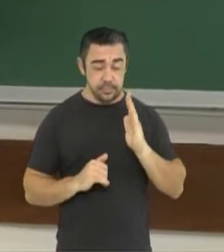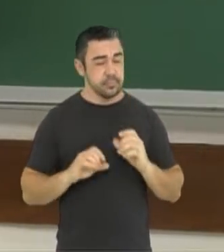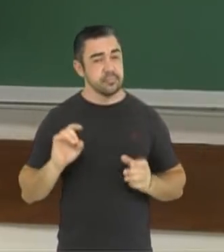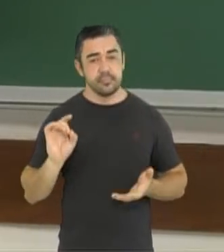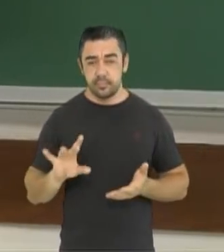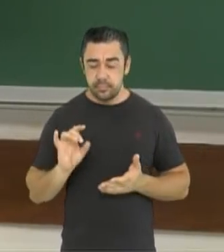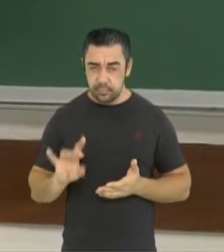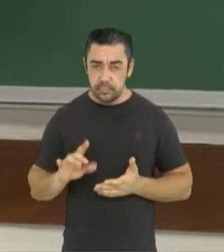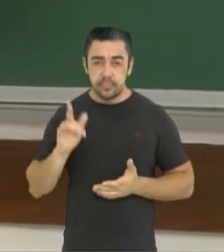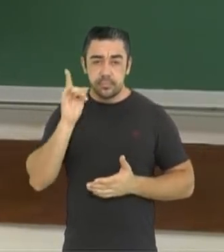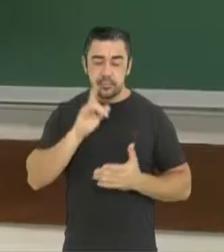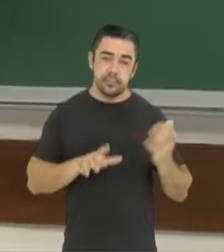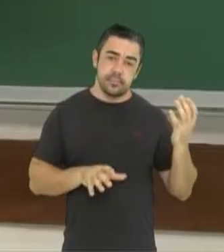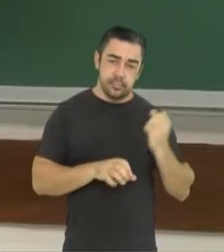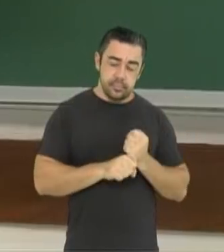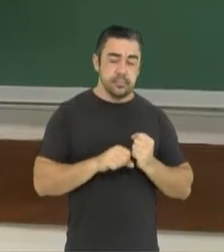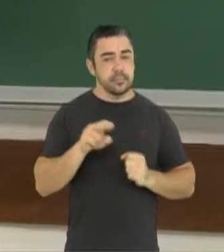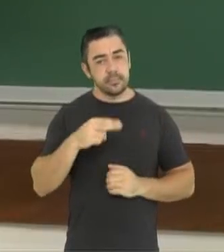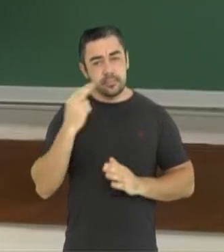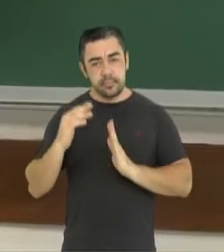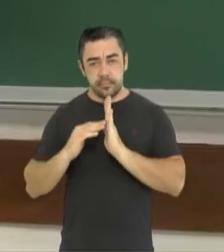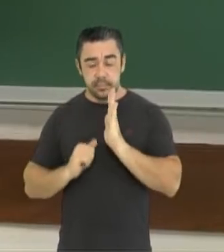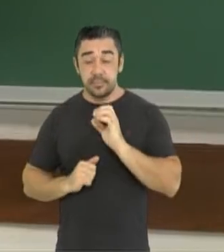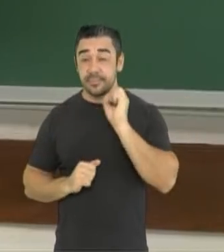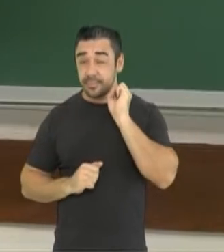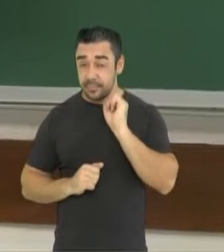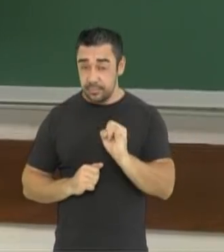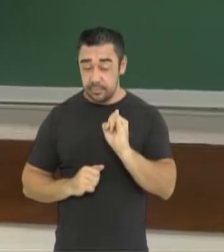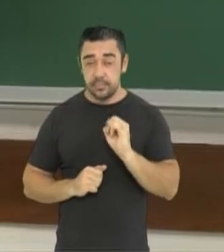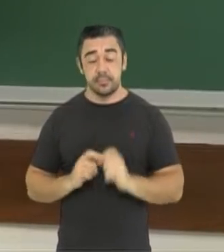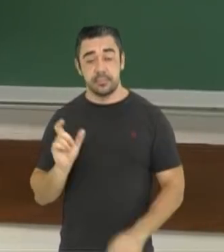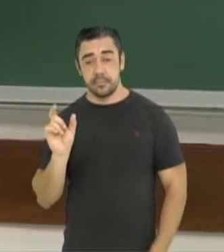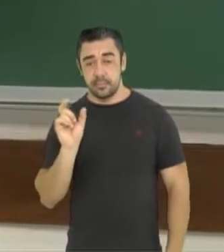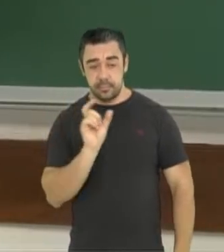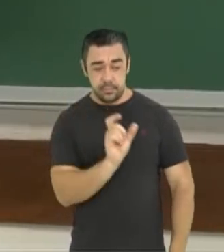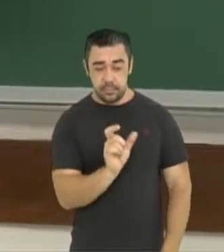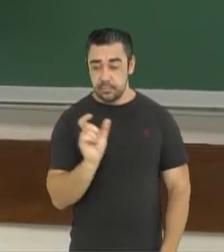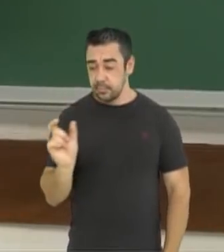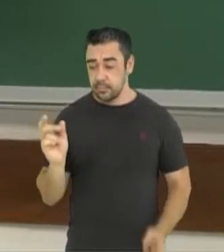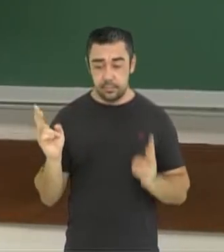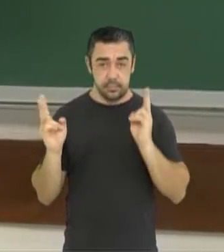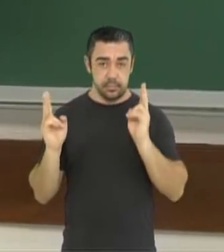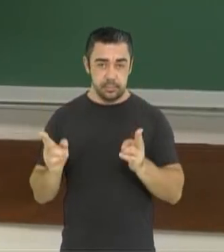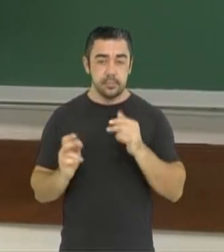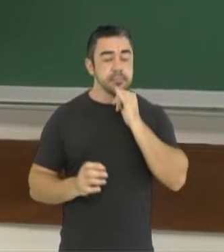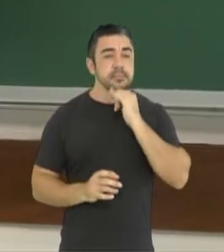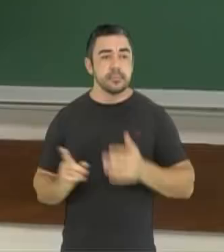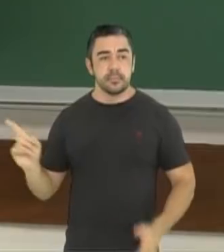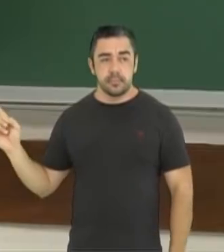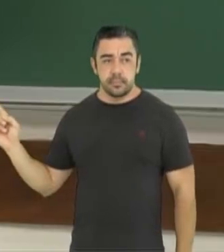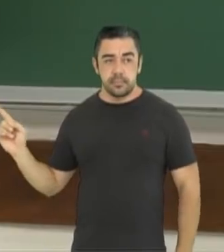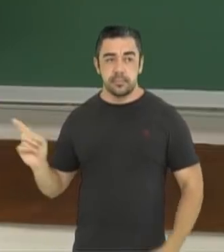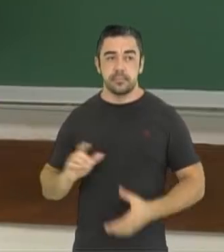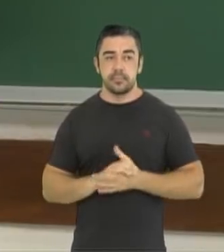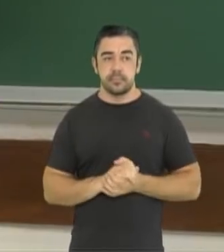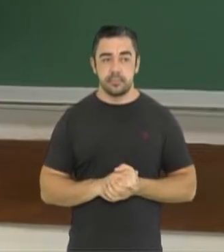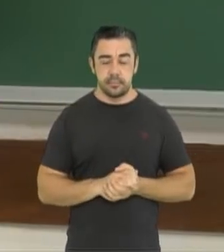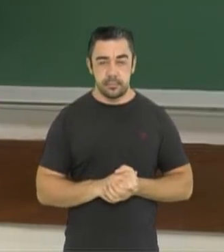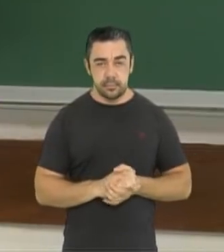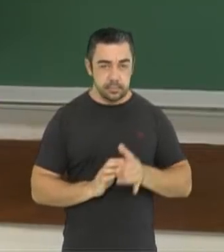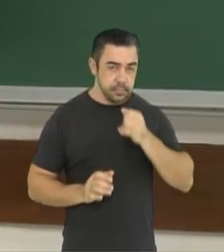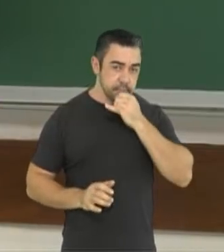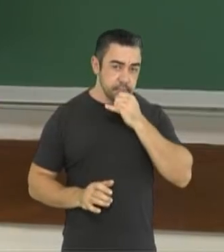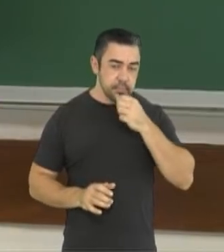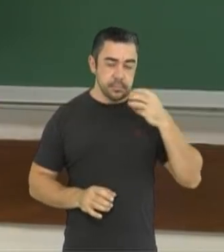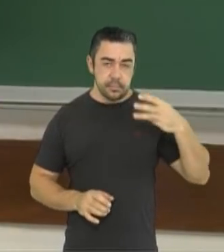só posso fazer soma ou subtração se o expoente da minha notação científica for igual. Então, eu só posso fazer soma, como